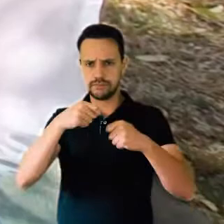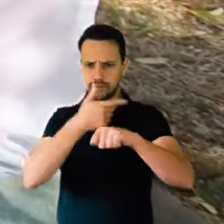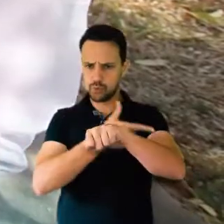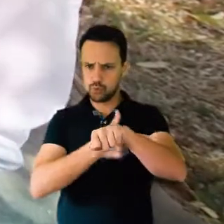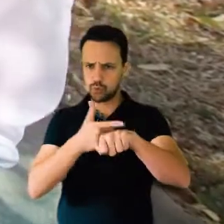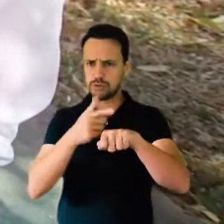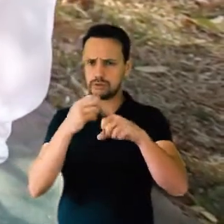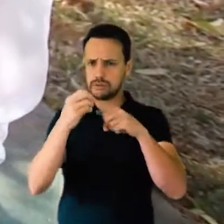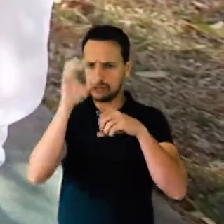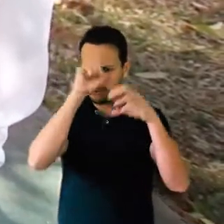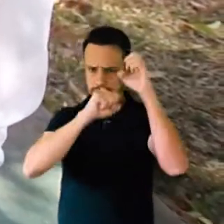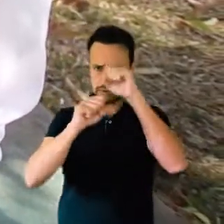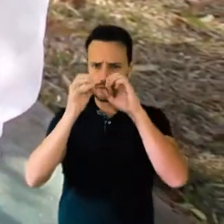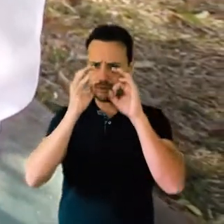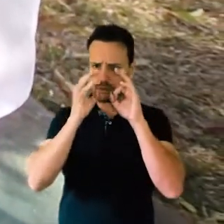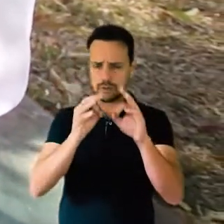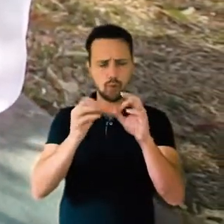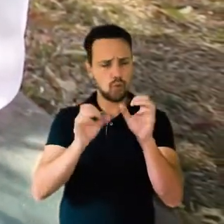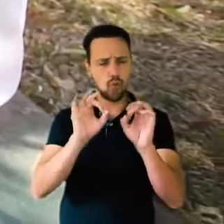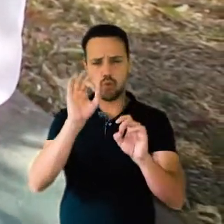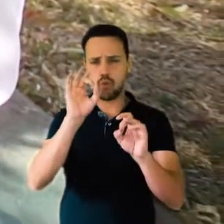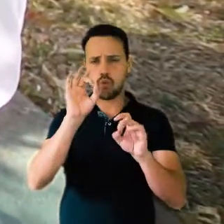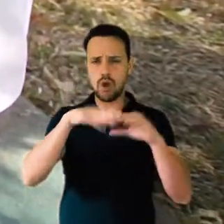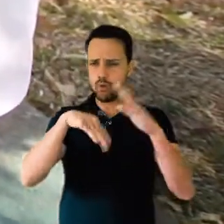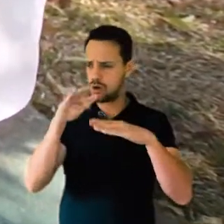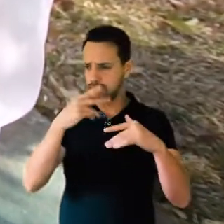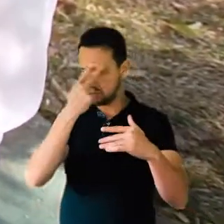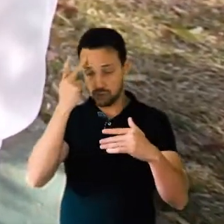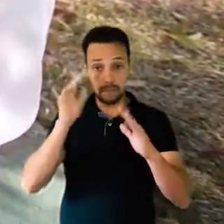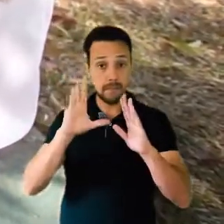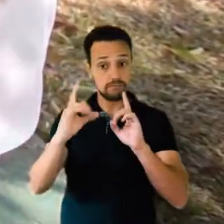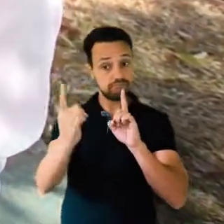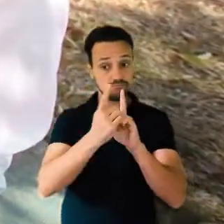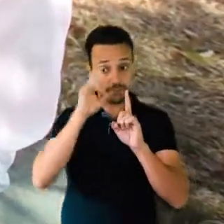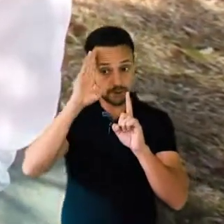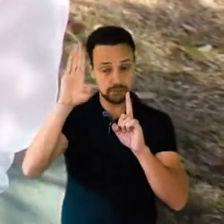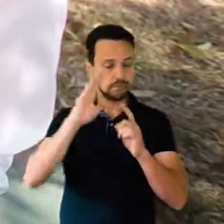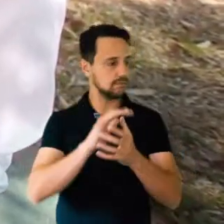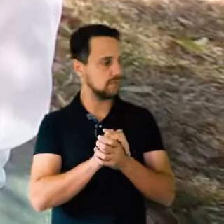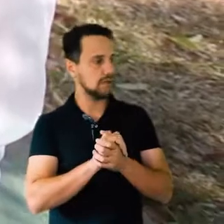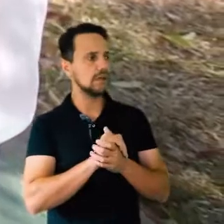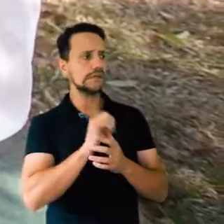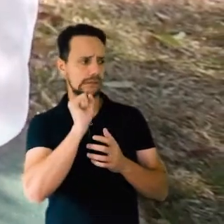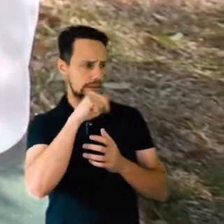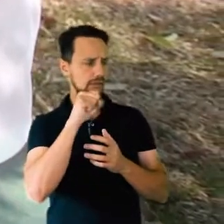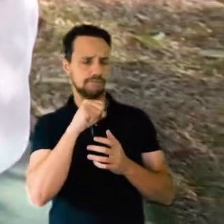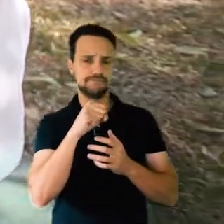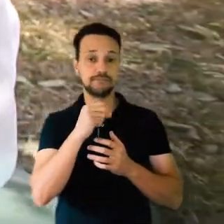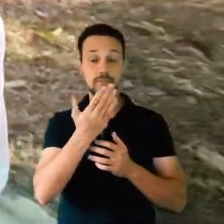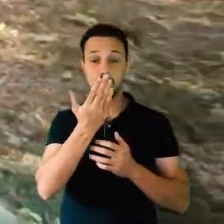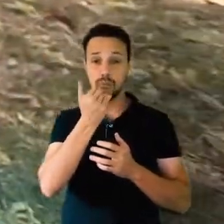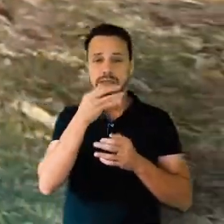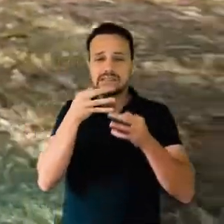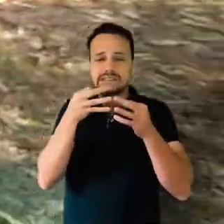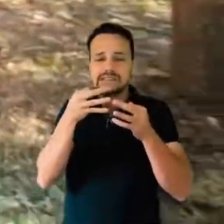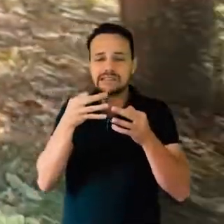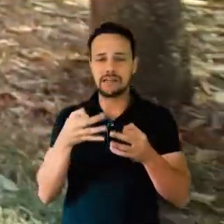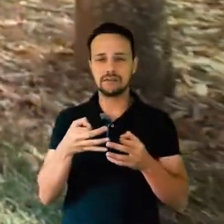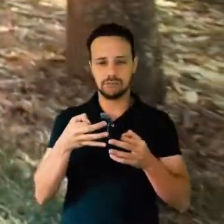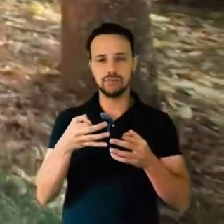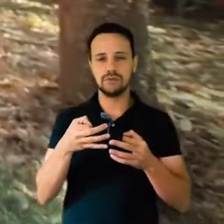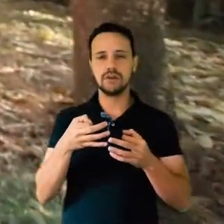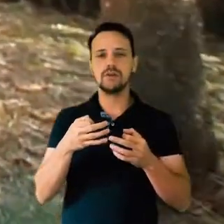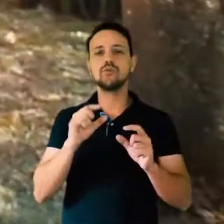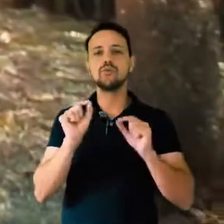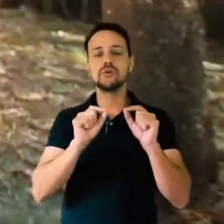E principalmente para os nossos atendidos aqui, né? Vamos contar um, isso, pouquinho desse serviço, desse trabalho. Sim, com certeza. A educação nutricional